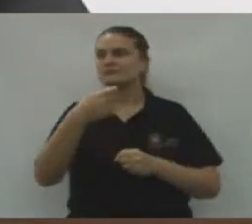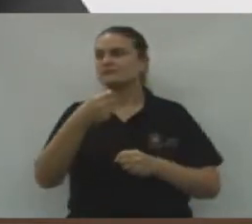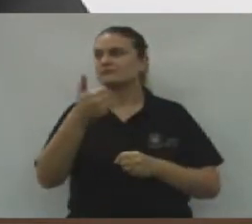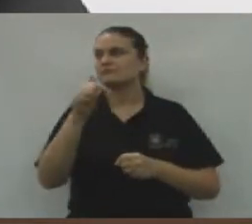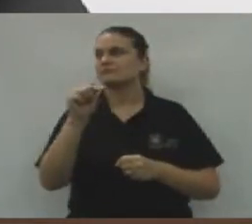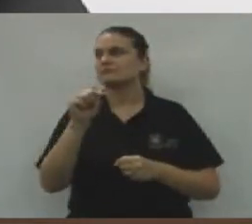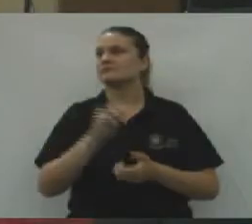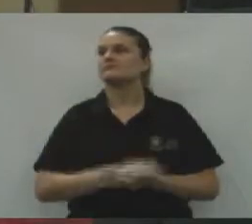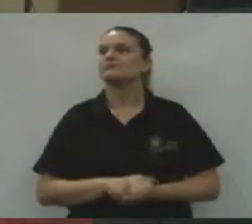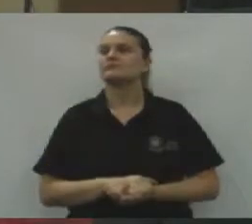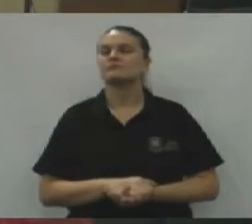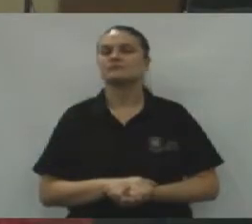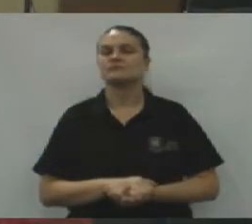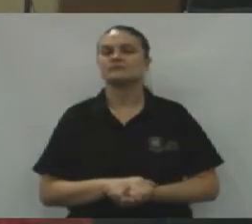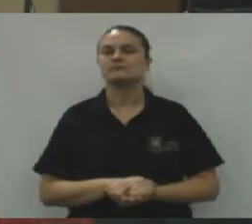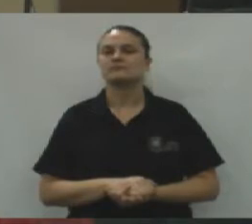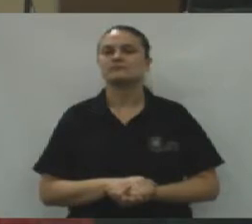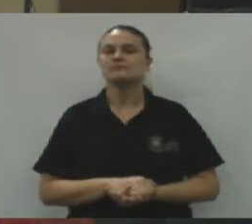57/2017.